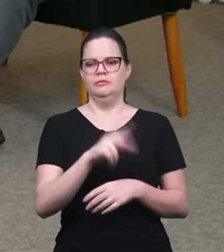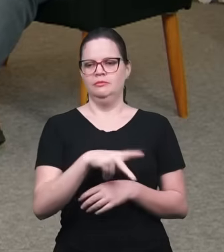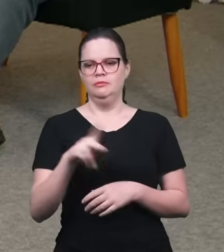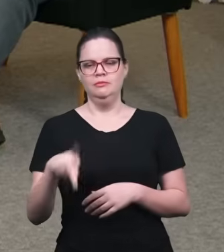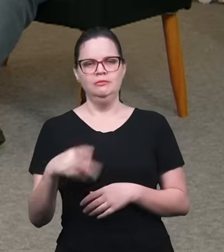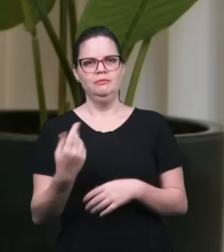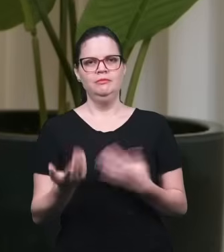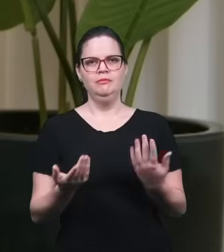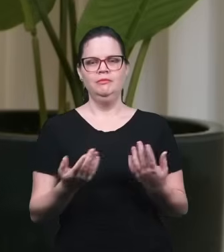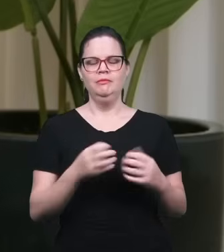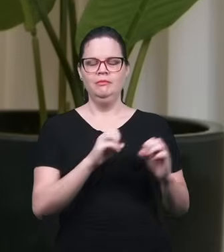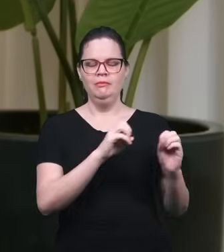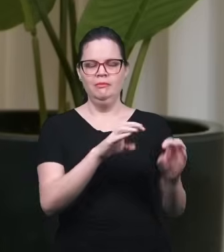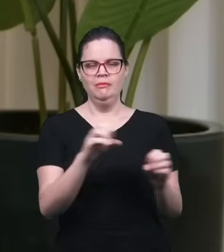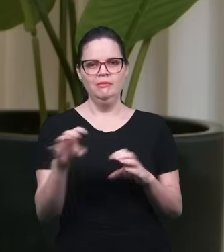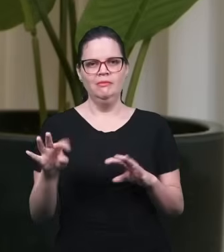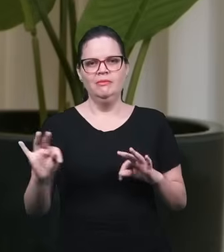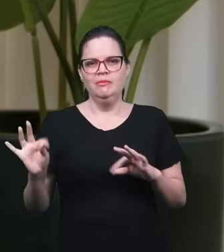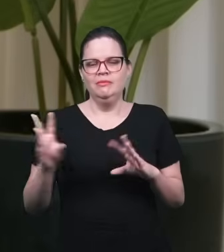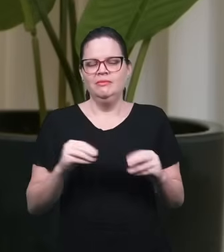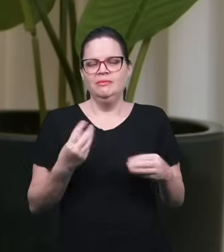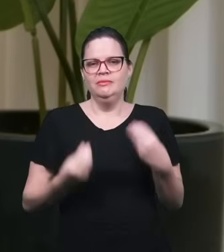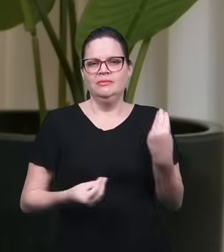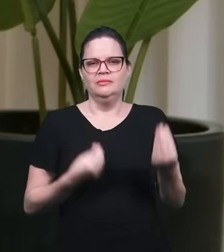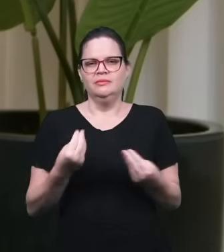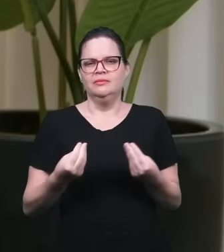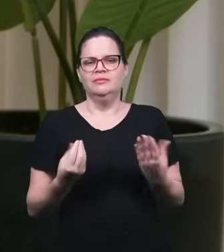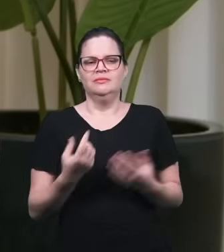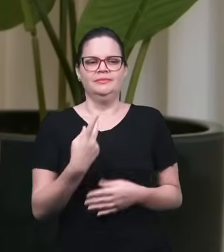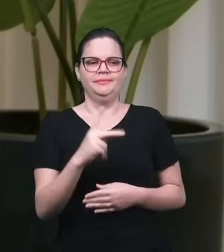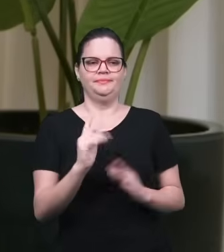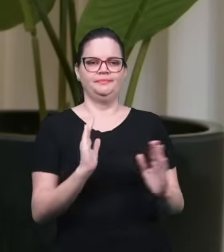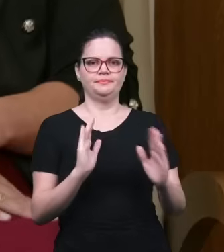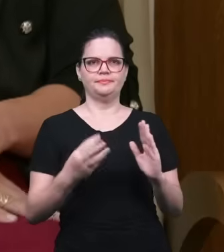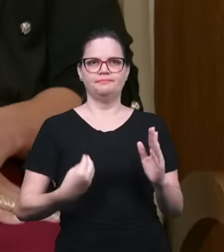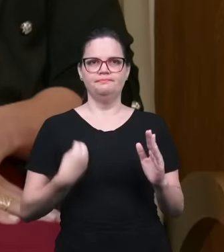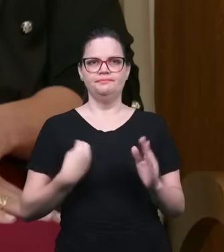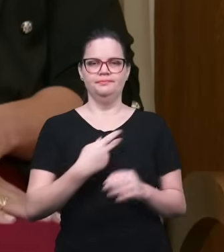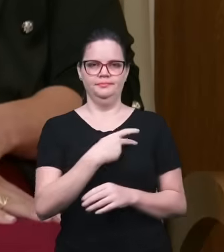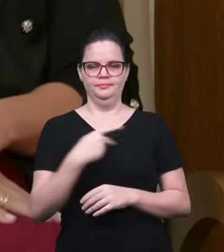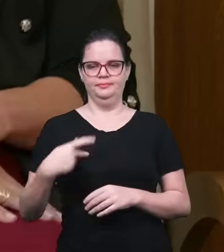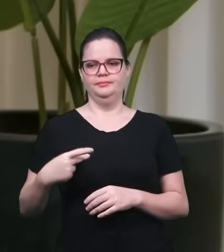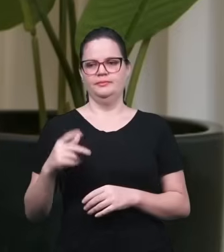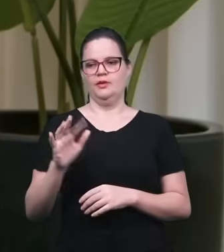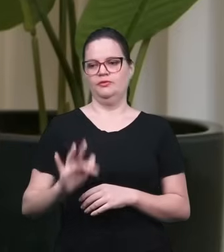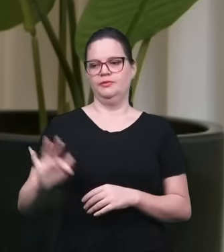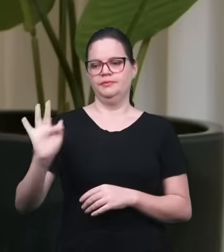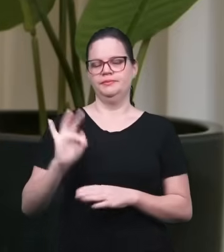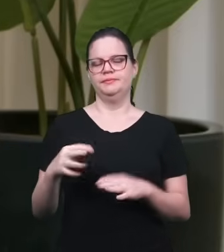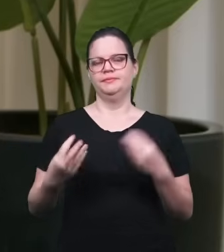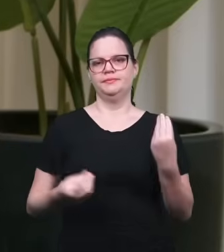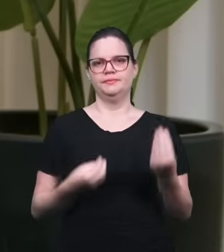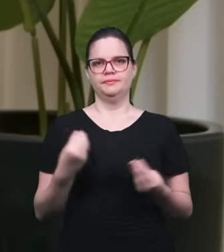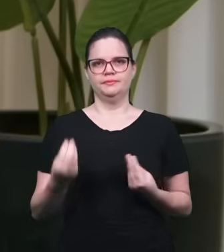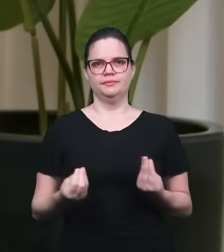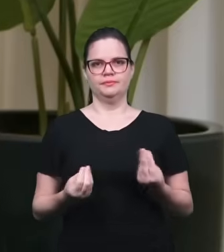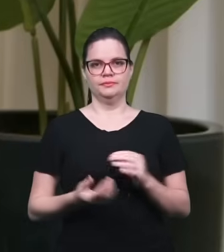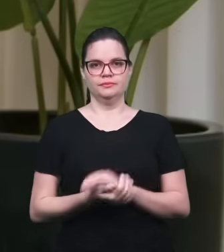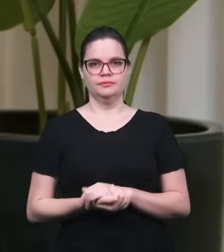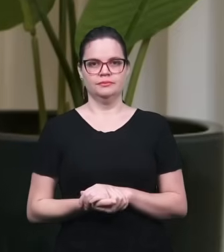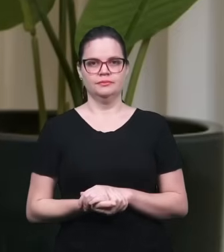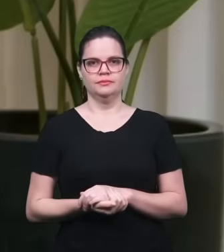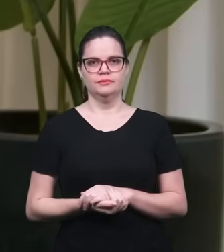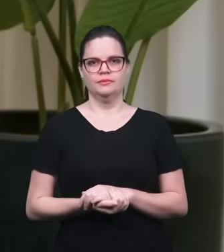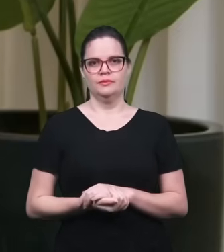professores, os ensinos. Como é que foi essa fase na sua vida, Daniel? Como que você lidou com esses dois